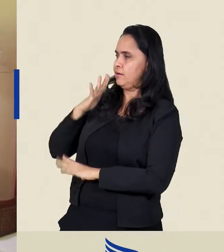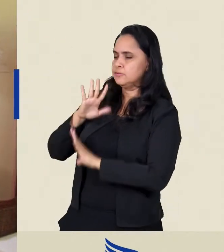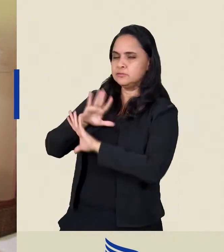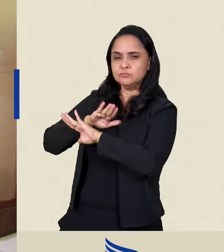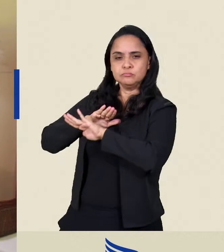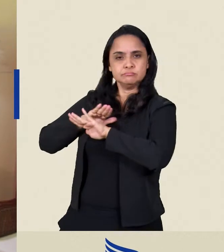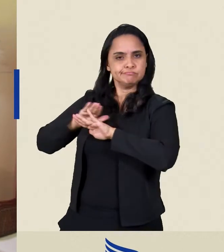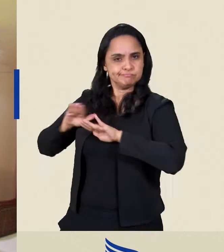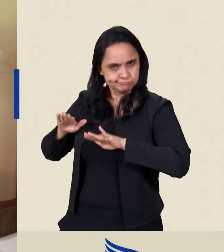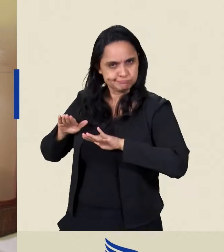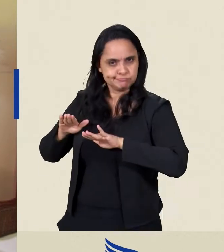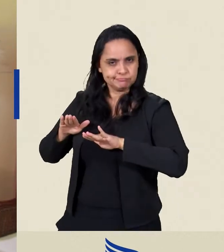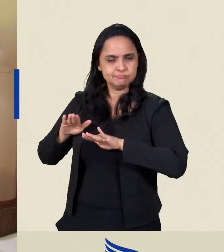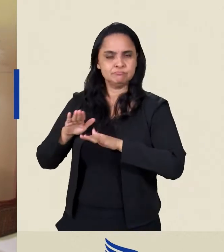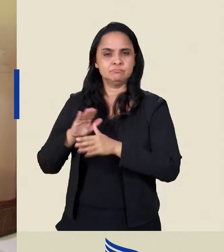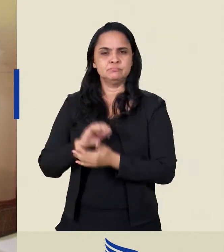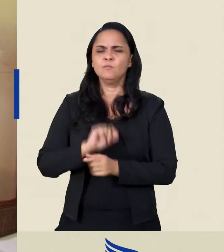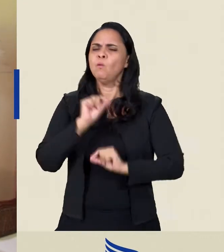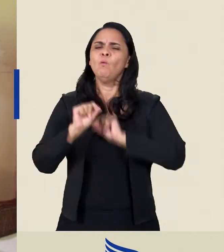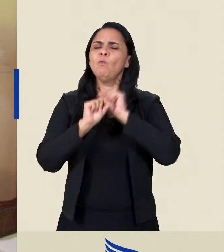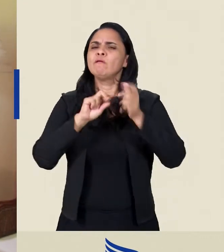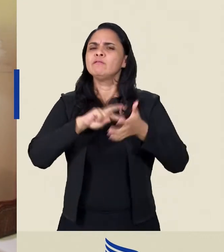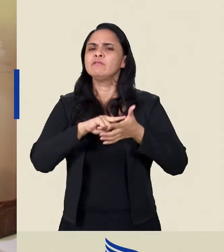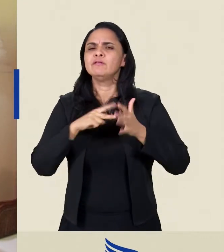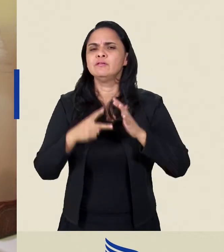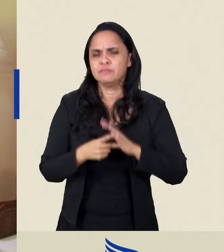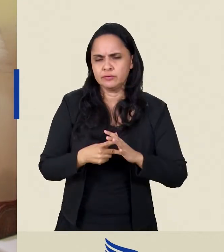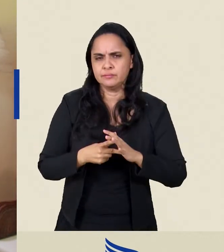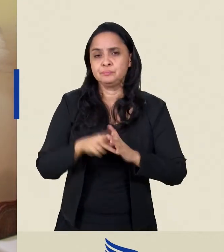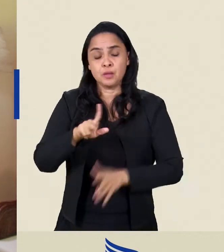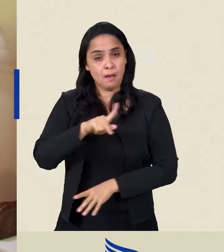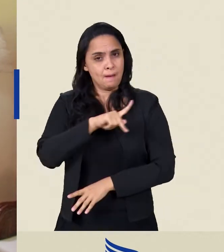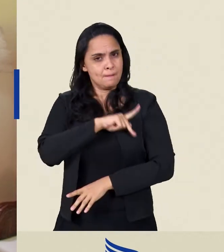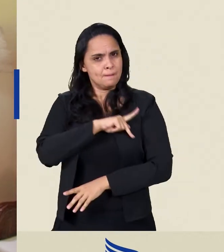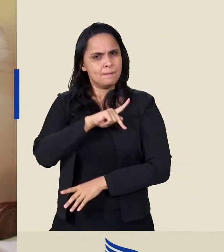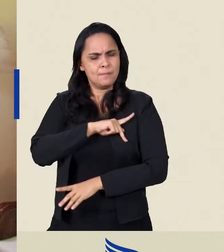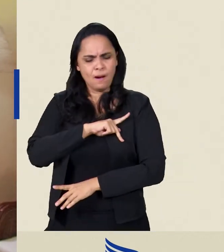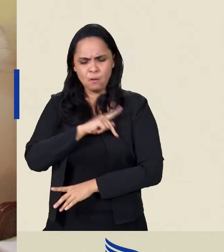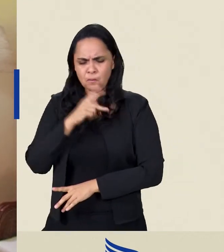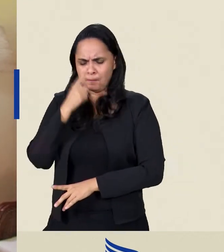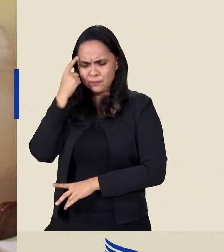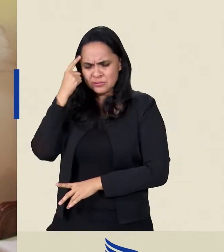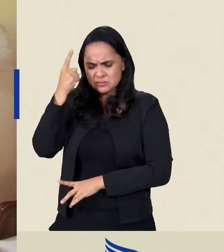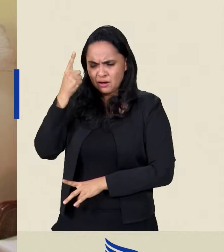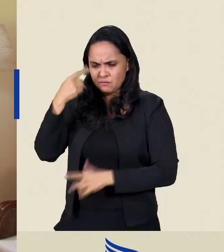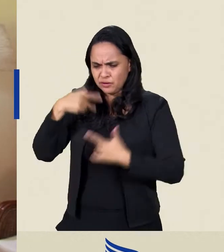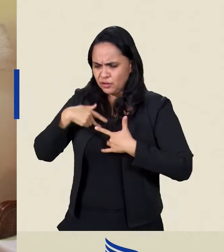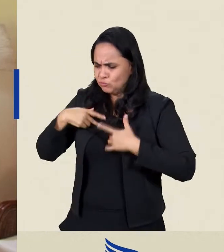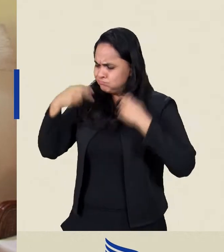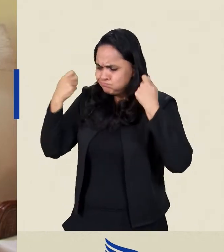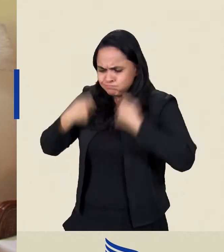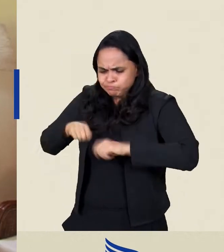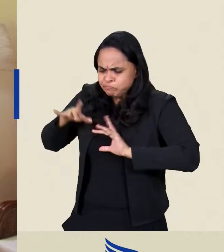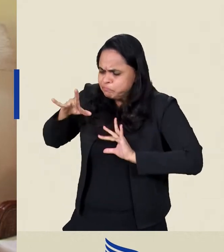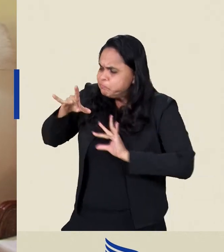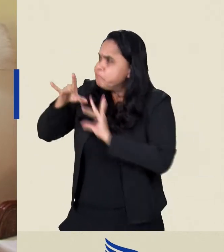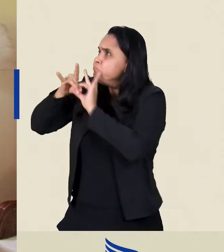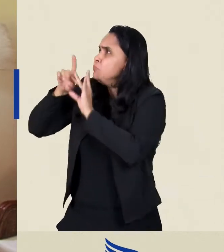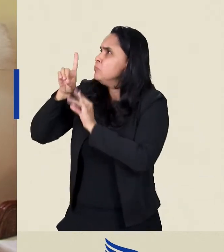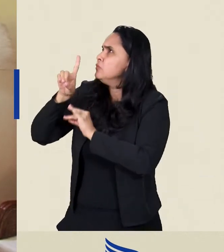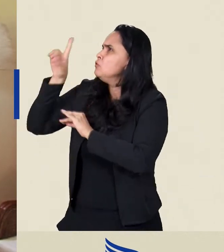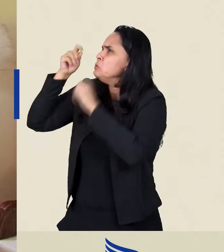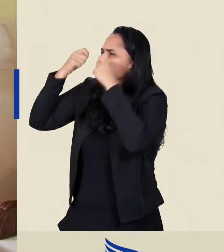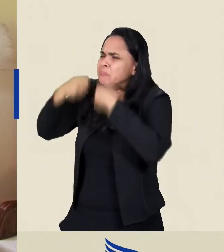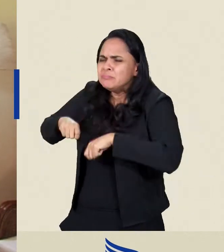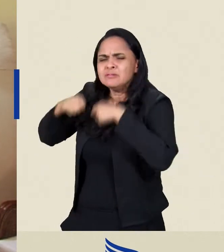isto? Enquanto Paulo reconhecia a sua dependência de Deus, enquanto ele